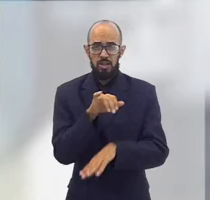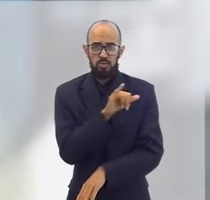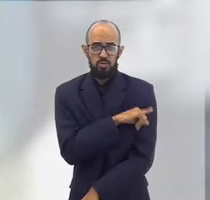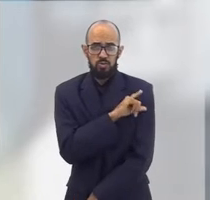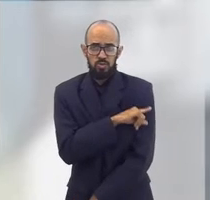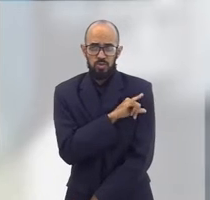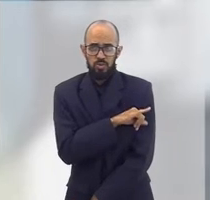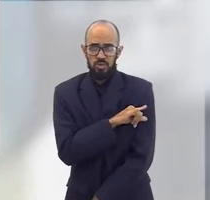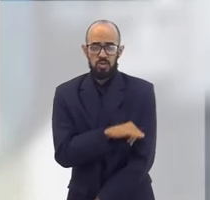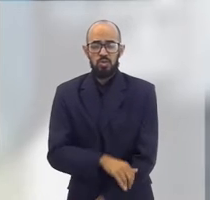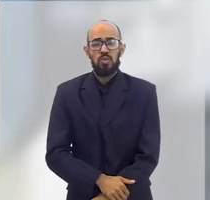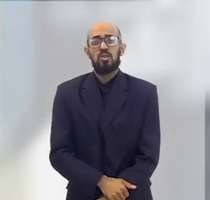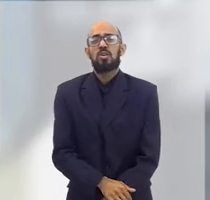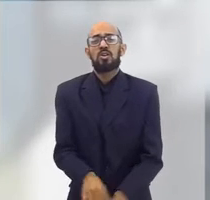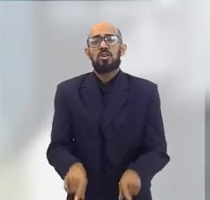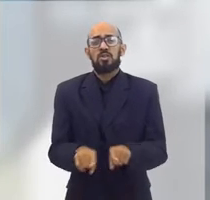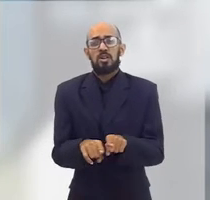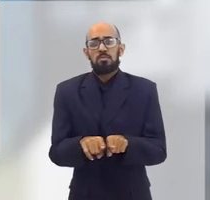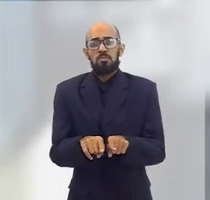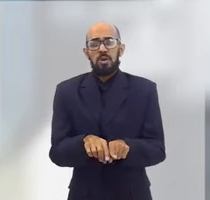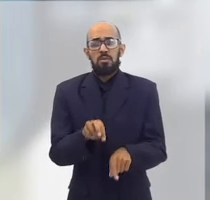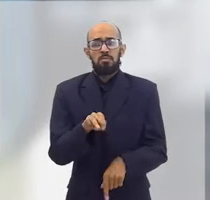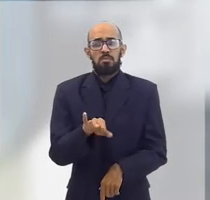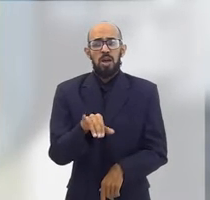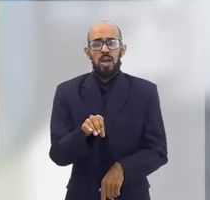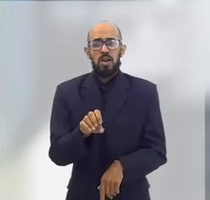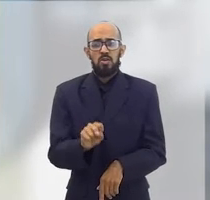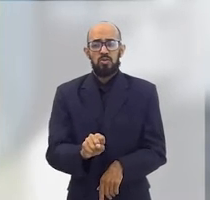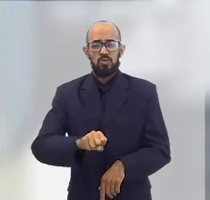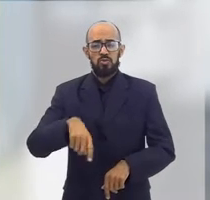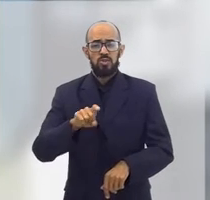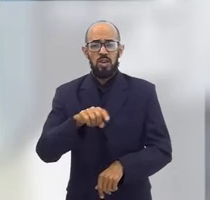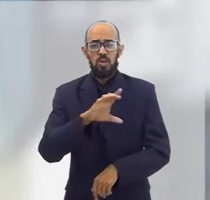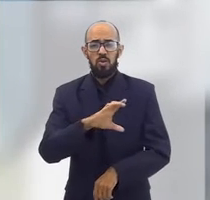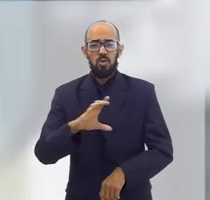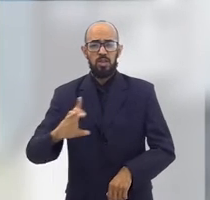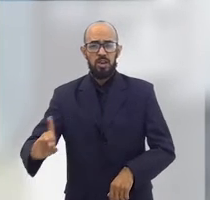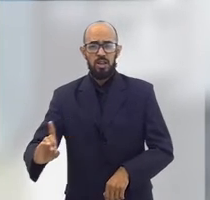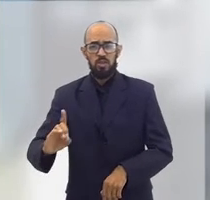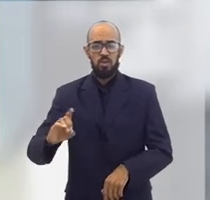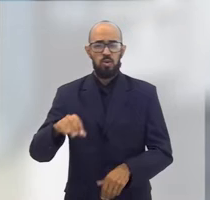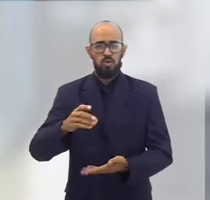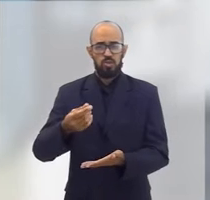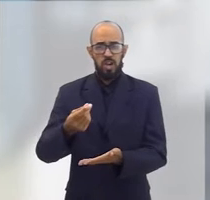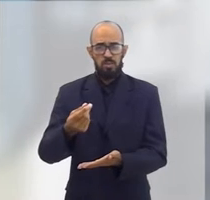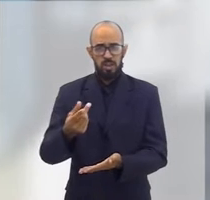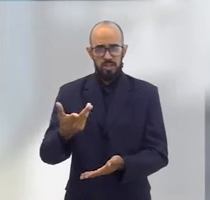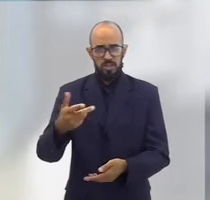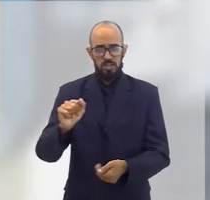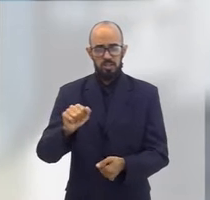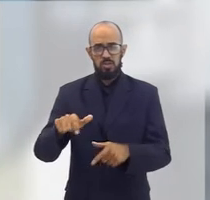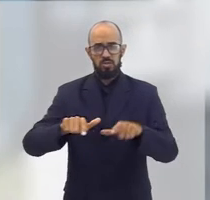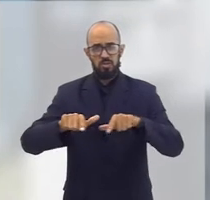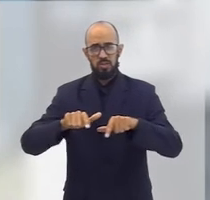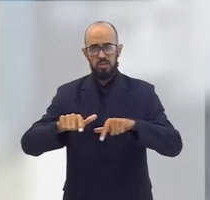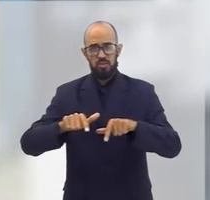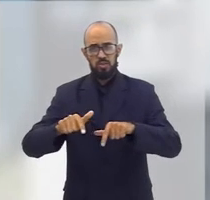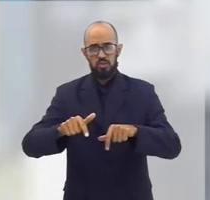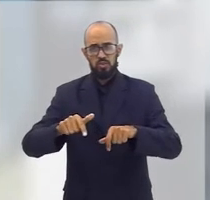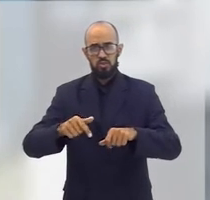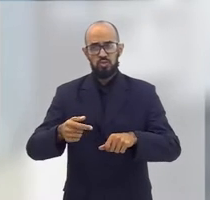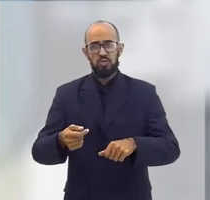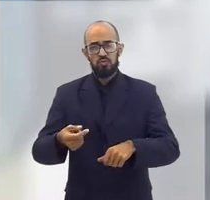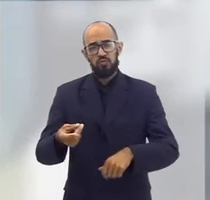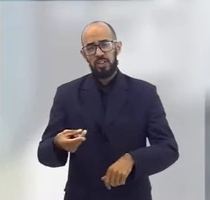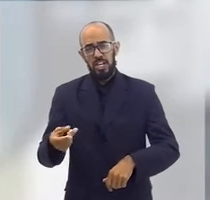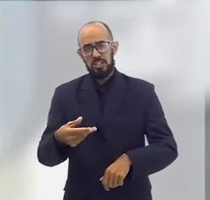Estado do Rio de Janeiro, a Abrazel RJ, e também o Marcos Mendes, que é coordenador de capitalização e serviços